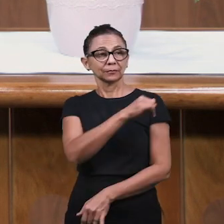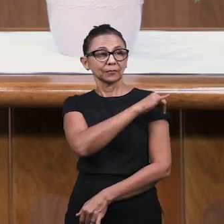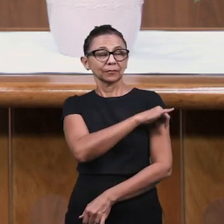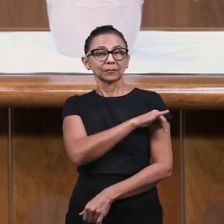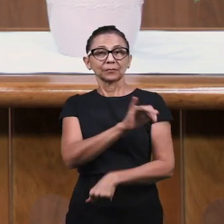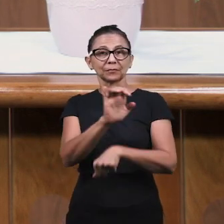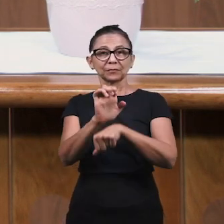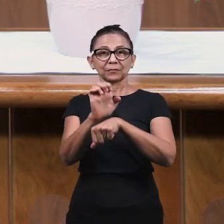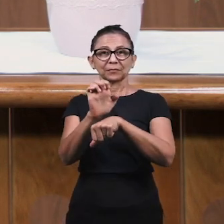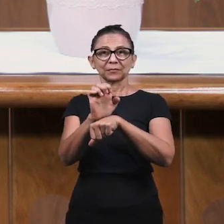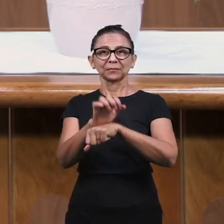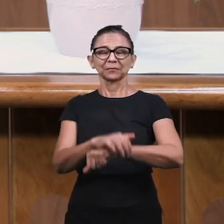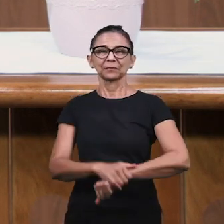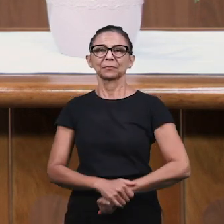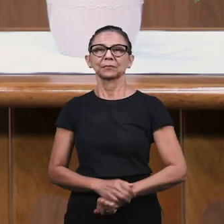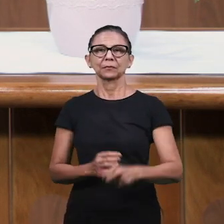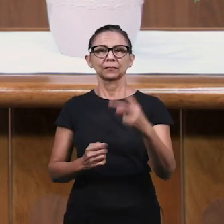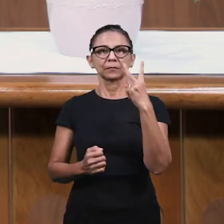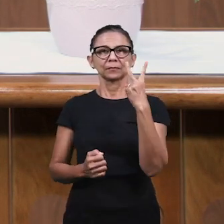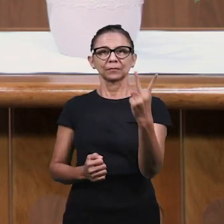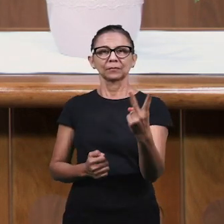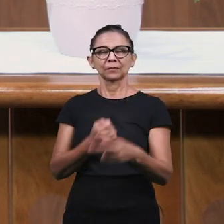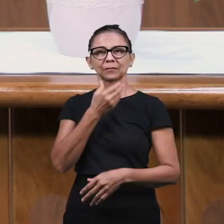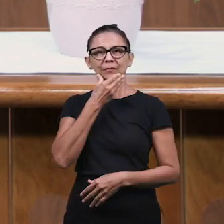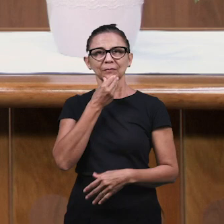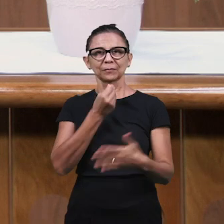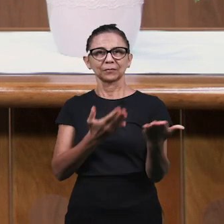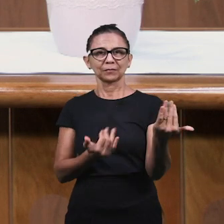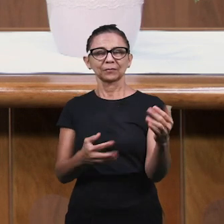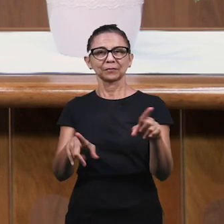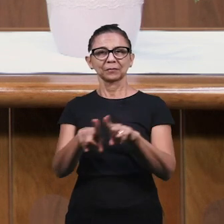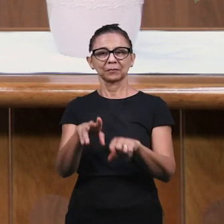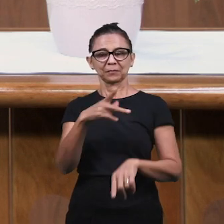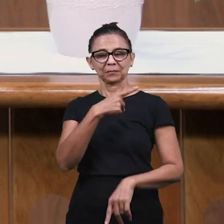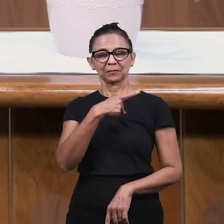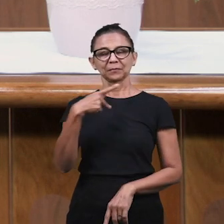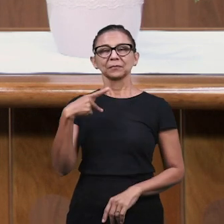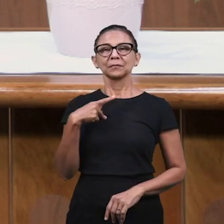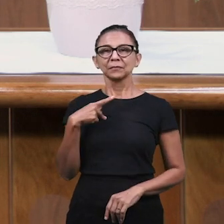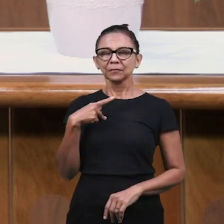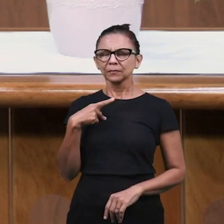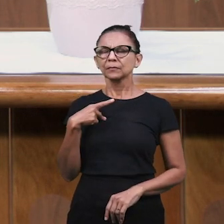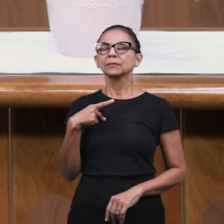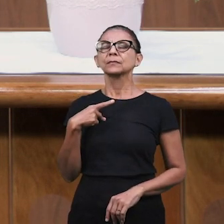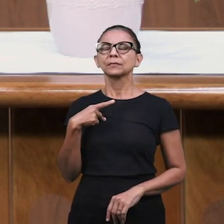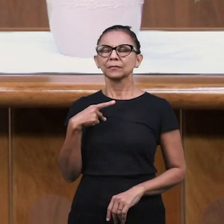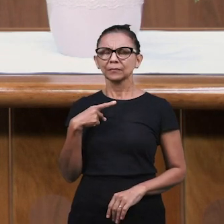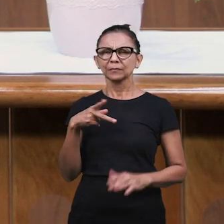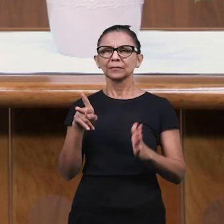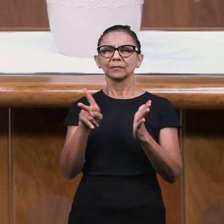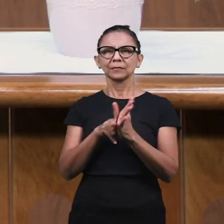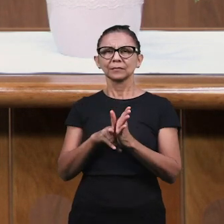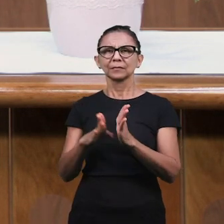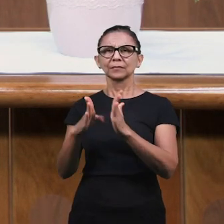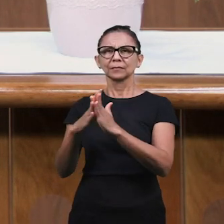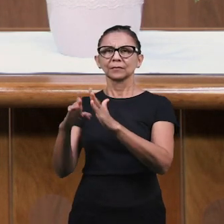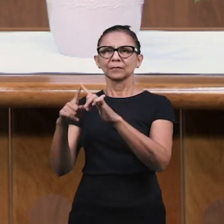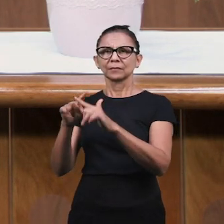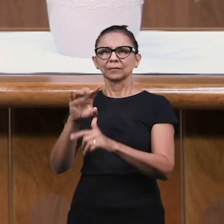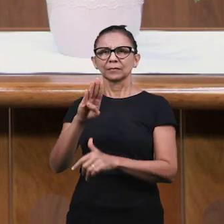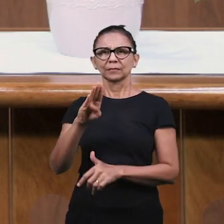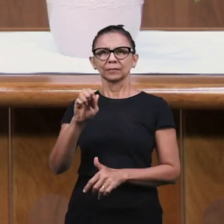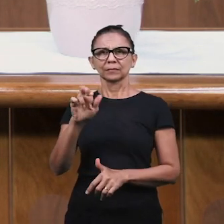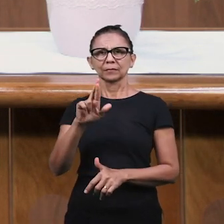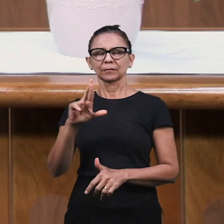dos irmãos do Rio de Janeiro, como eu falei. São 2 jovens e também o pastor. Todos são da igreja do bairro